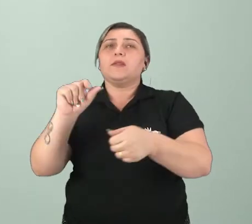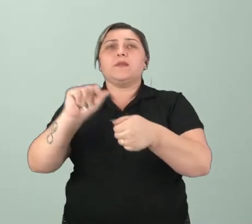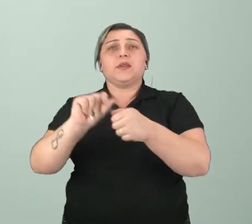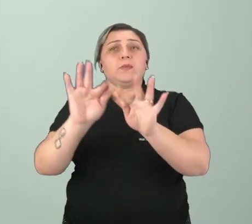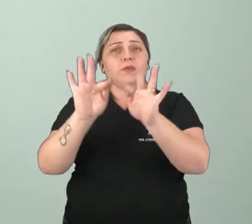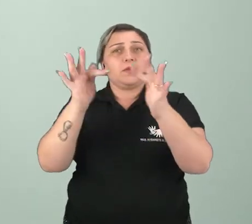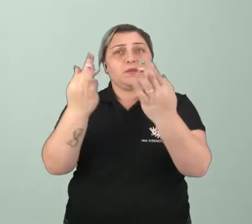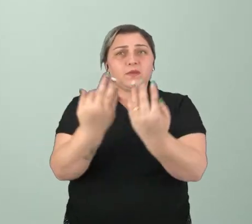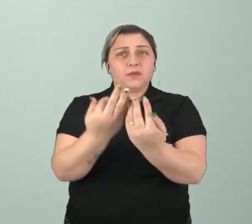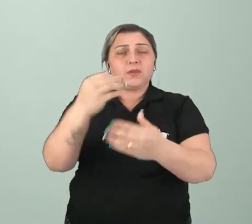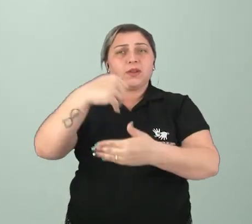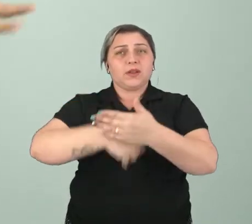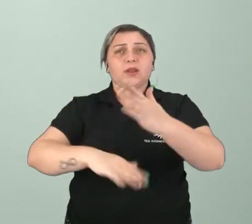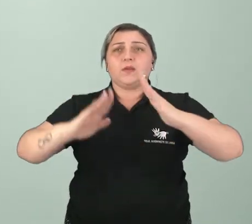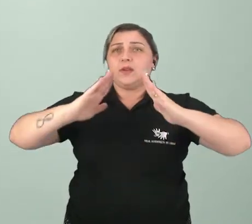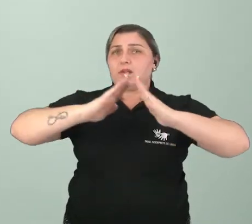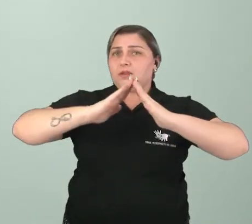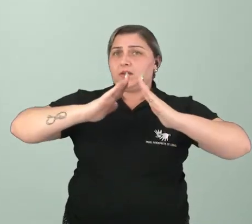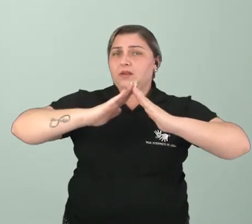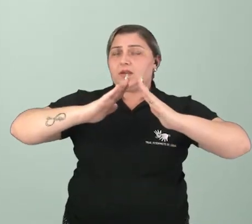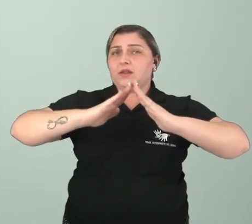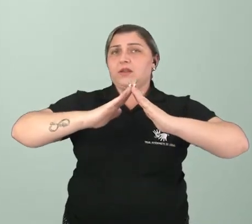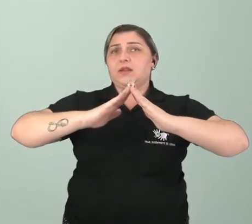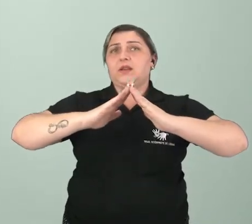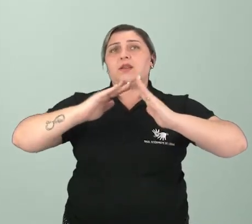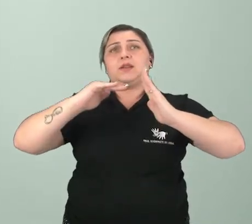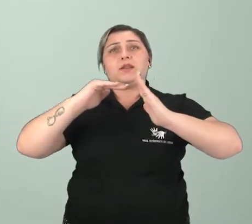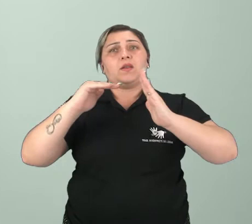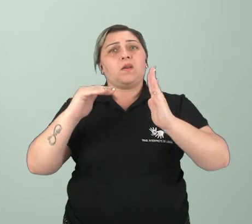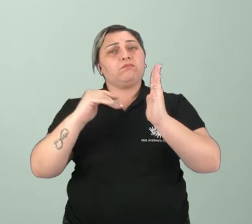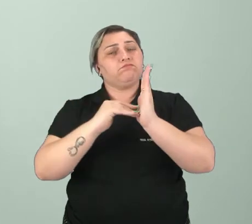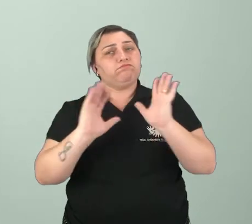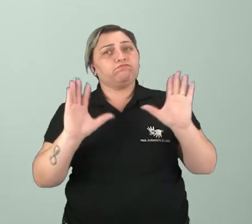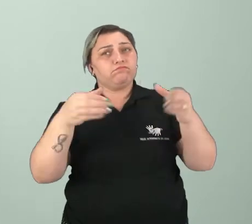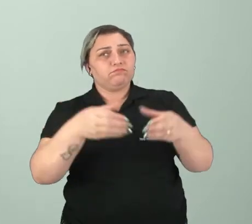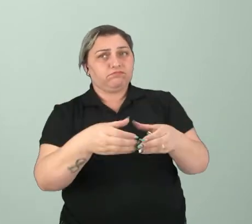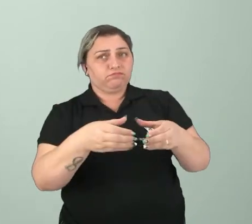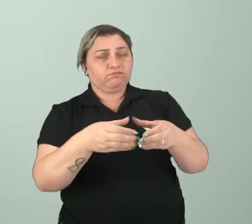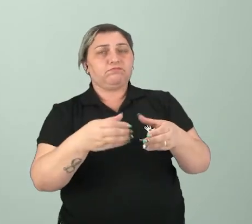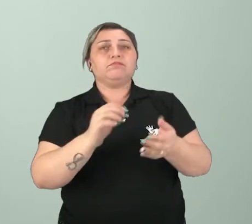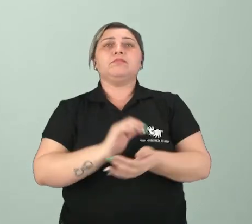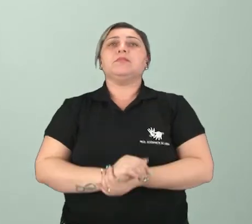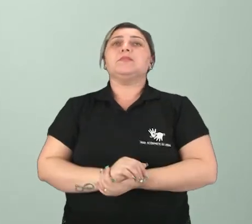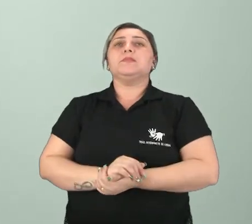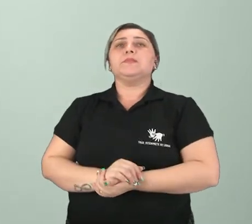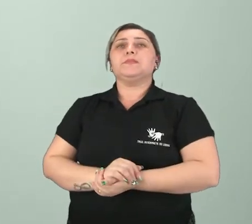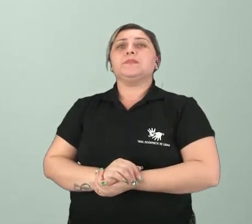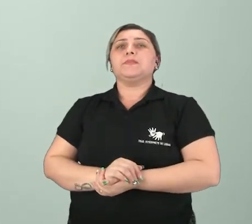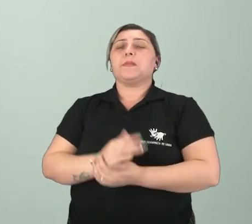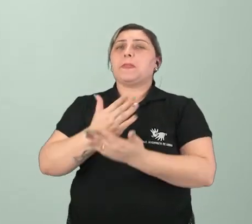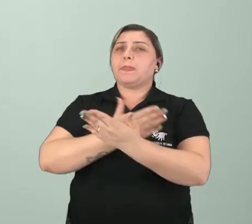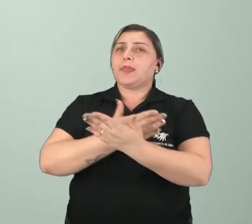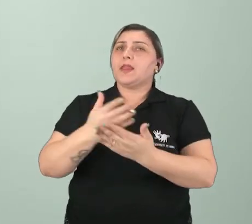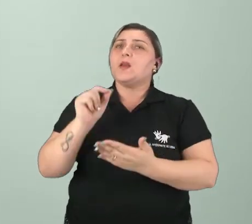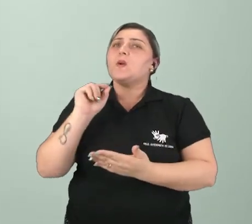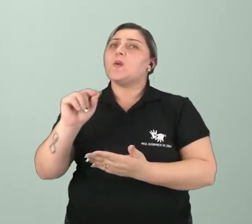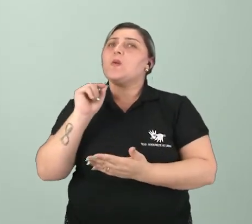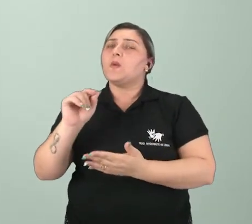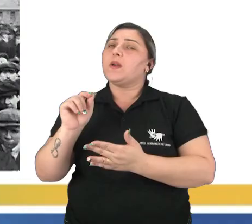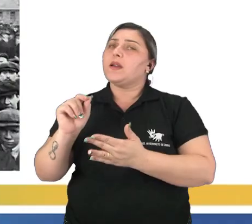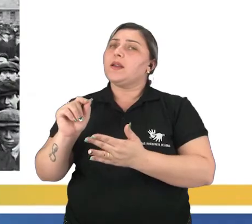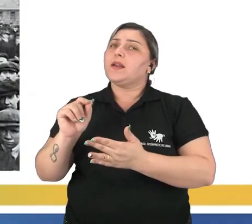uma família, dentro de um lar, de uma casa ou até de uma comunidade, ela passou a ser comercializada. Então alguém